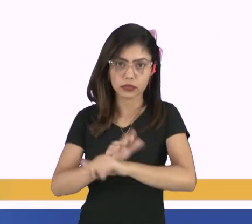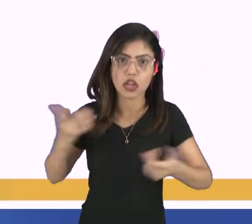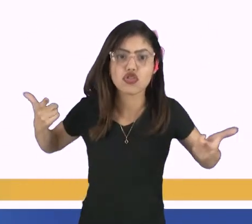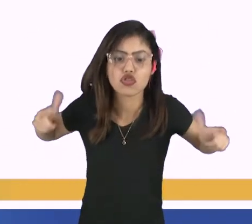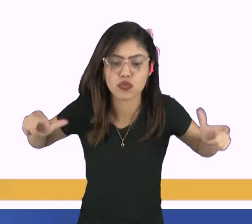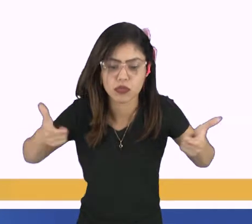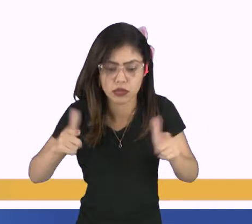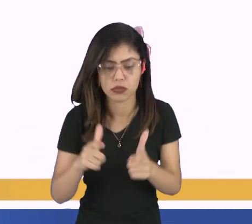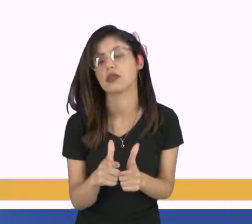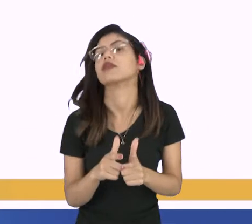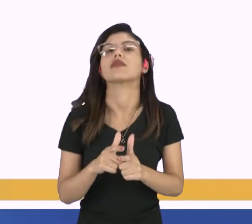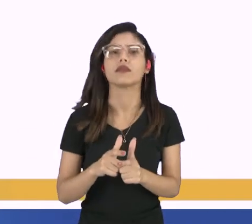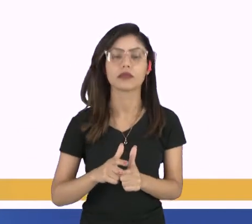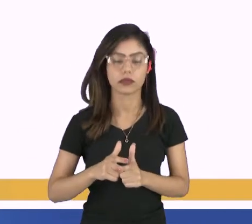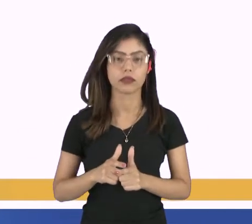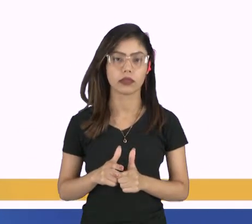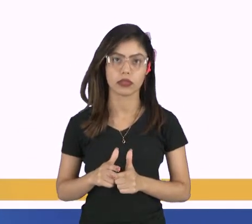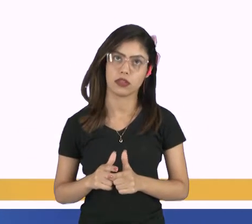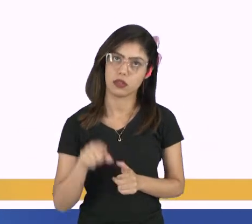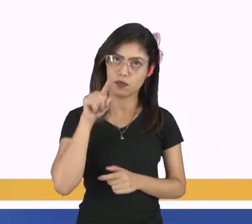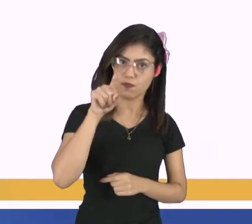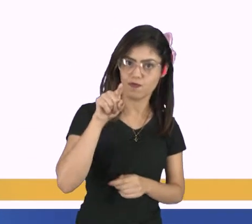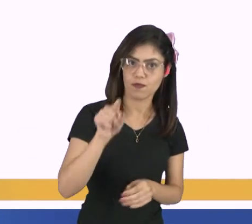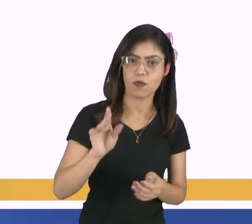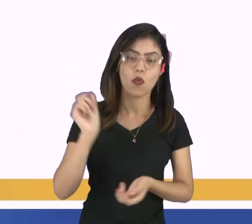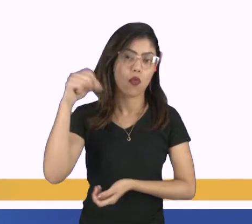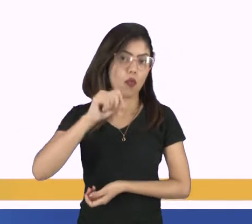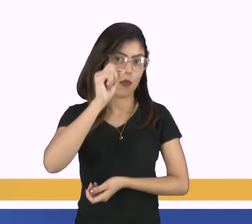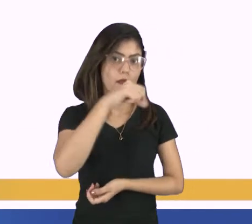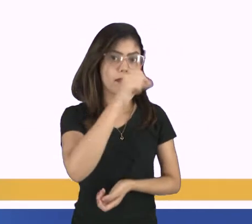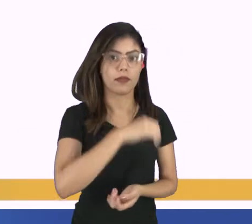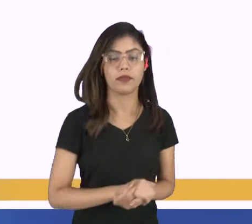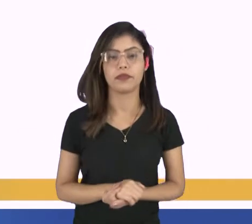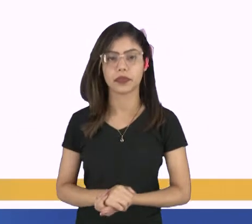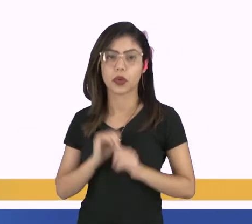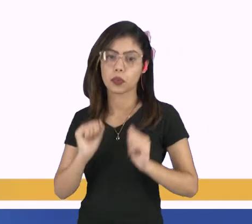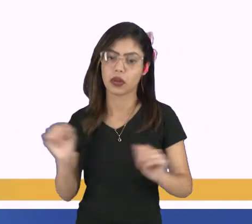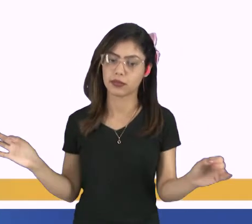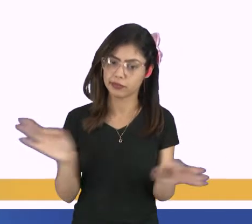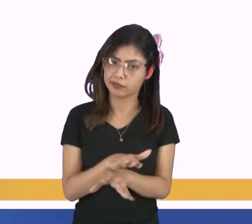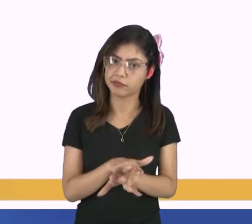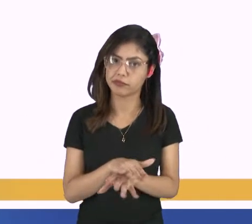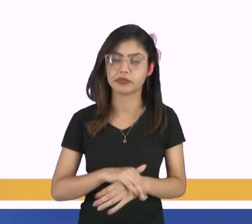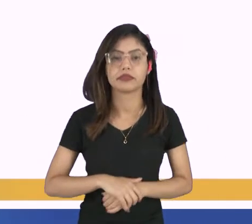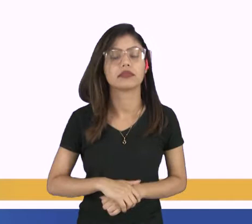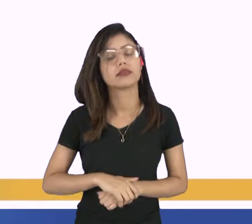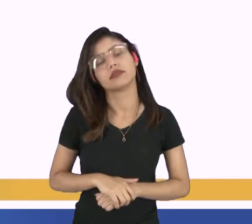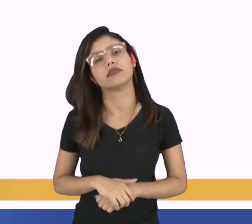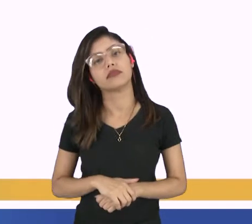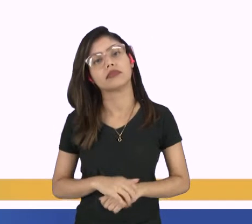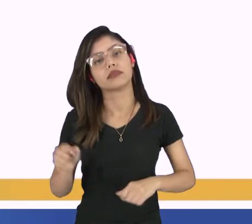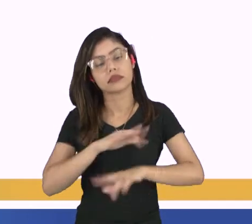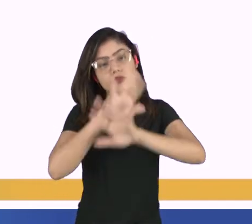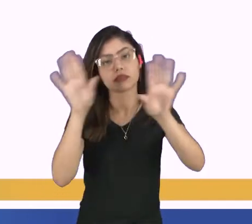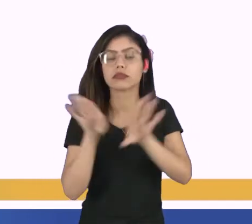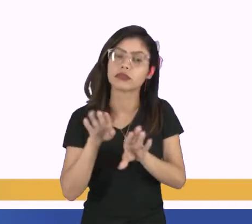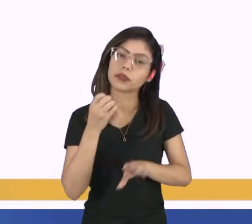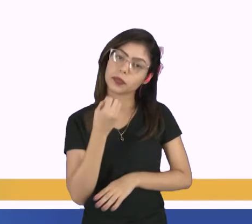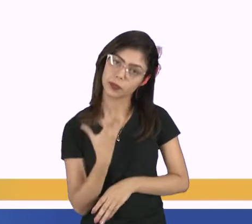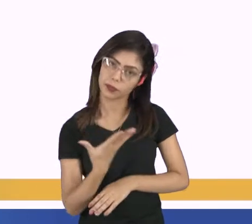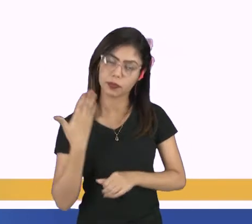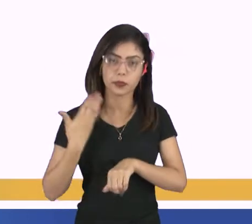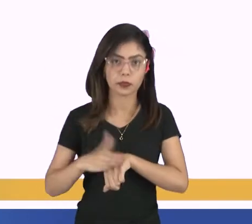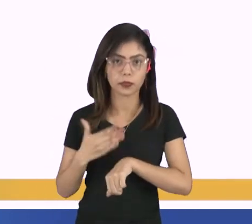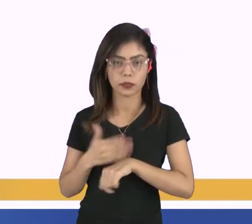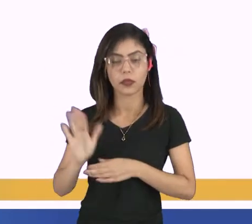reduzir a oferta de água, para que o ciclo desse vetor, né, possa ser completado. E além, é claro, né, de ter boas práticas